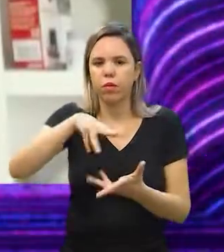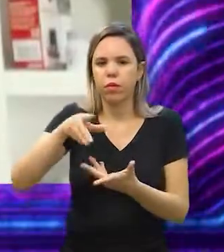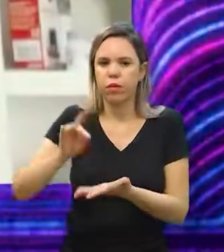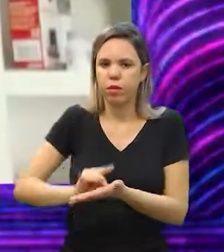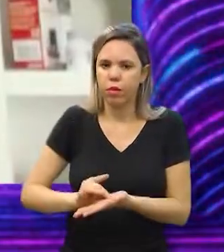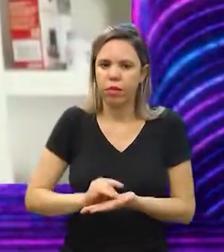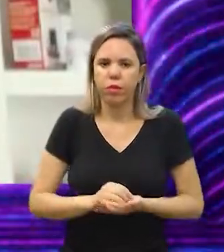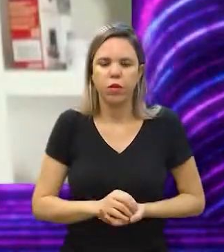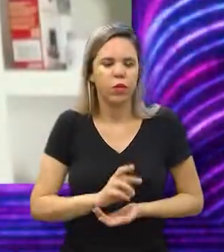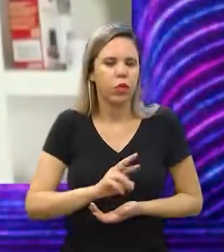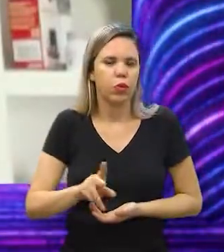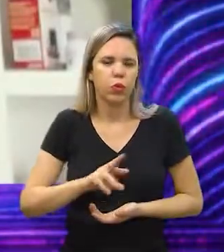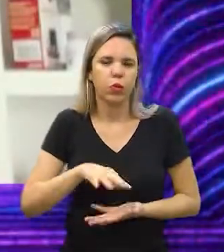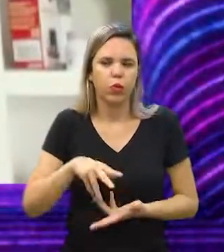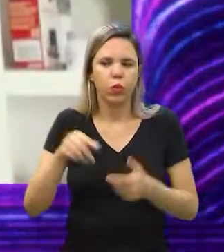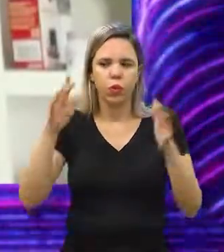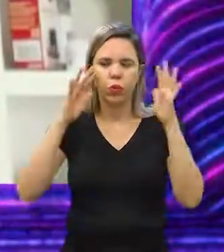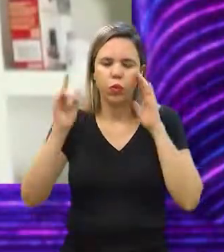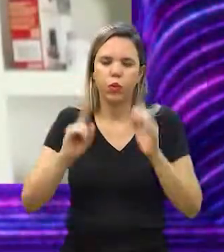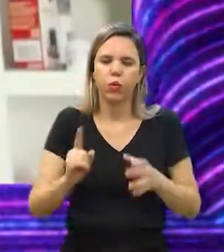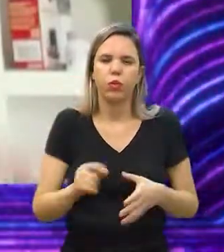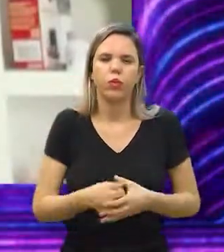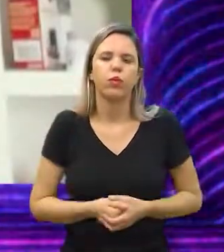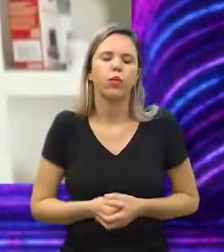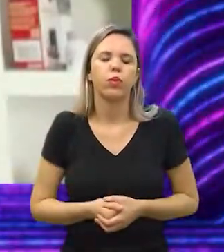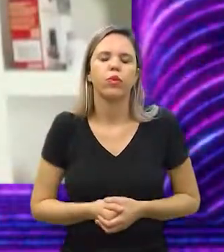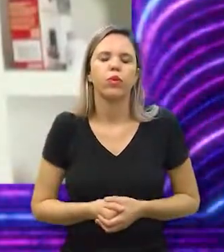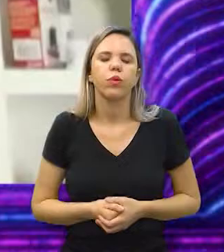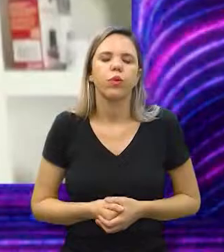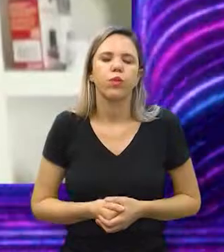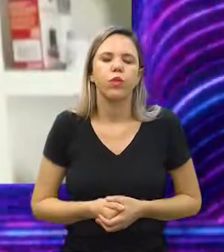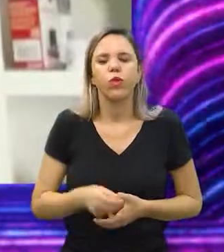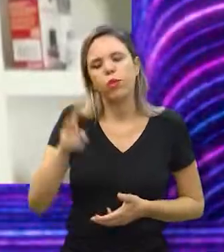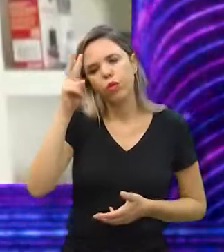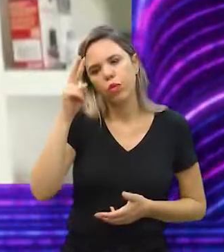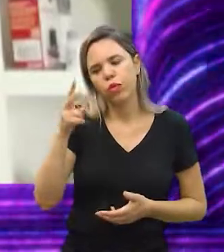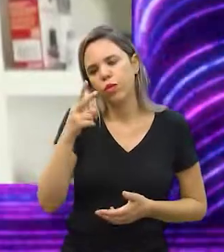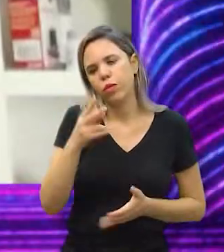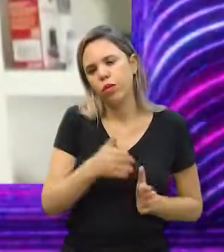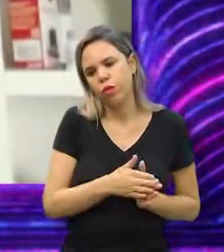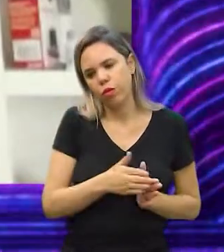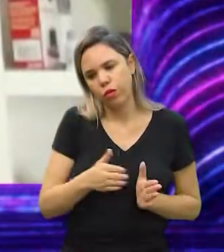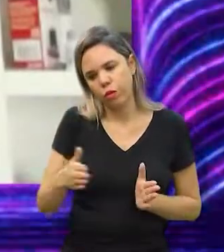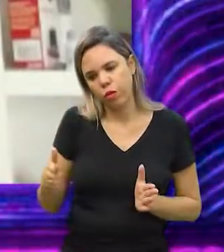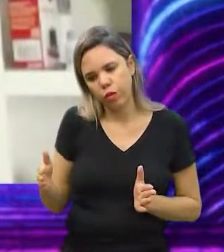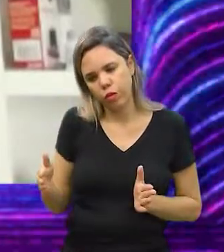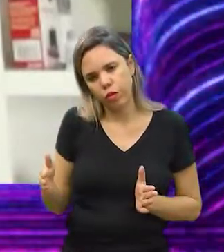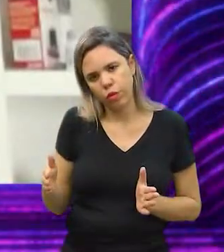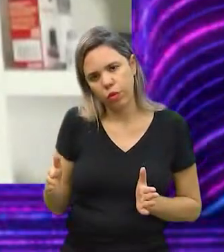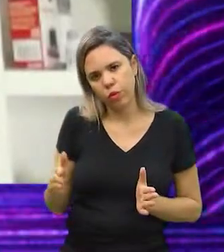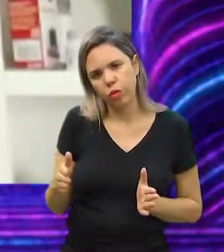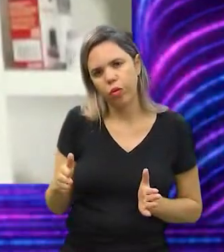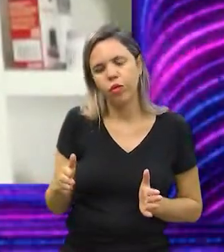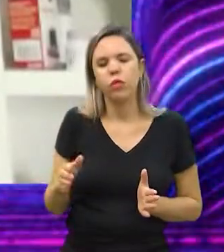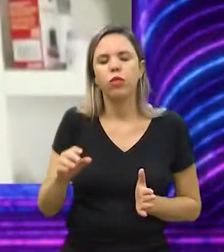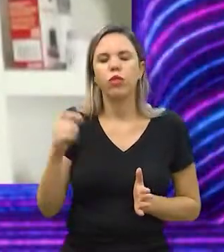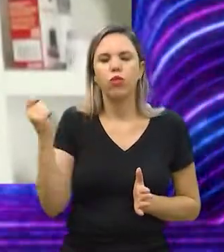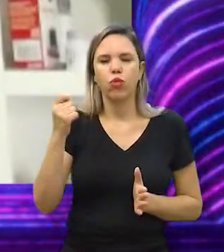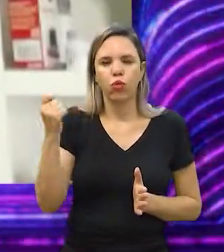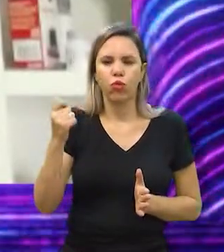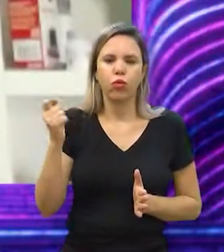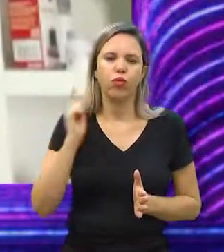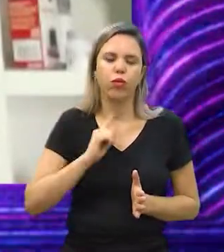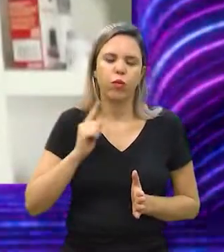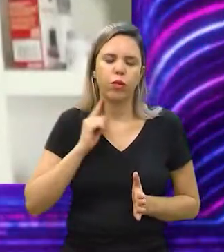mundo real. Não é um mundo imaginário, né? É um mundo real. A história se passa em Guaxupé, que é sul de